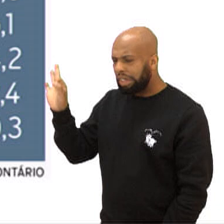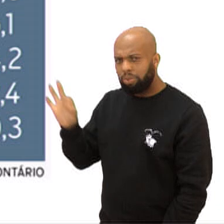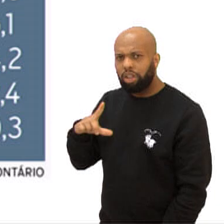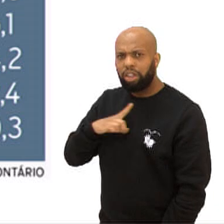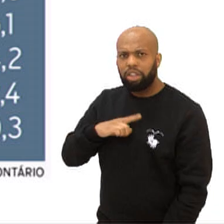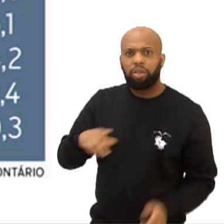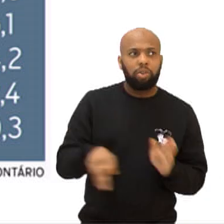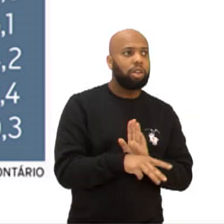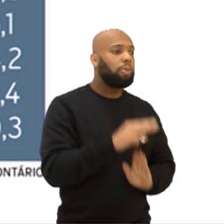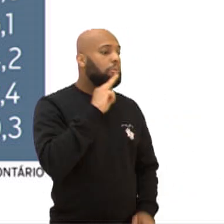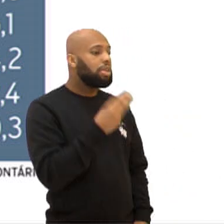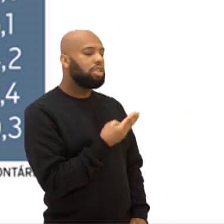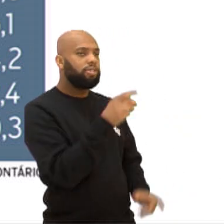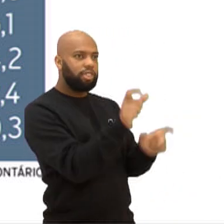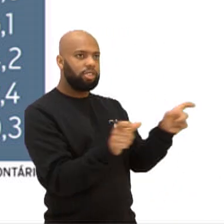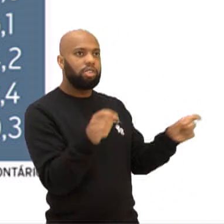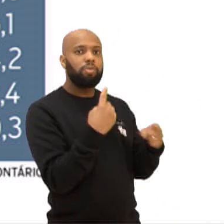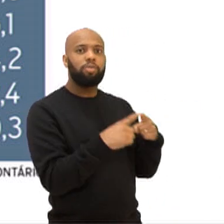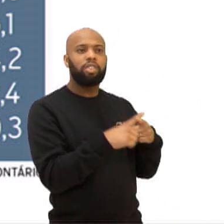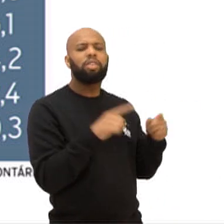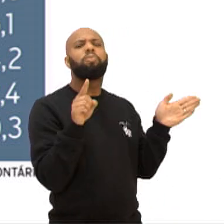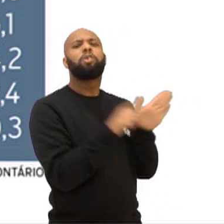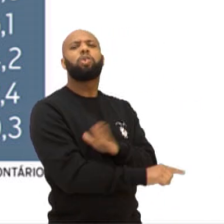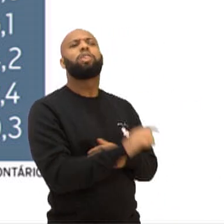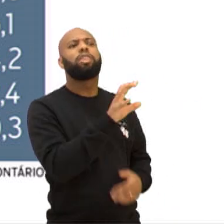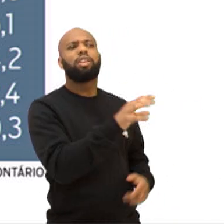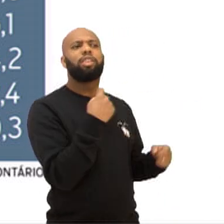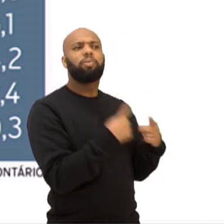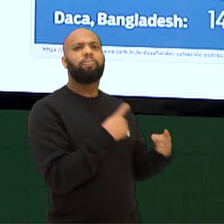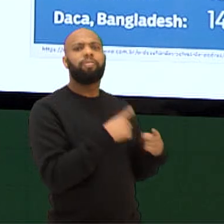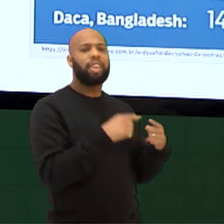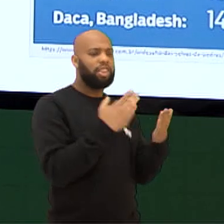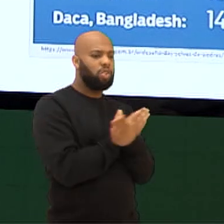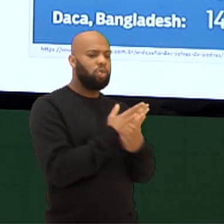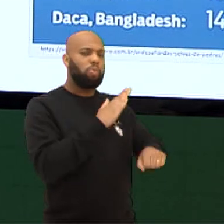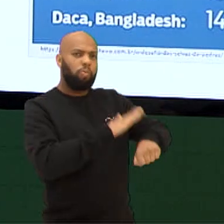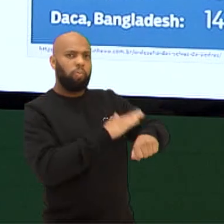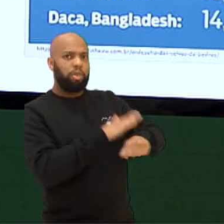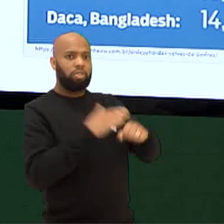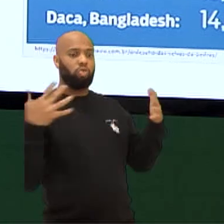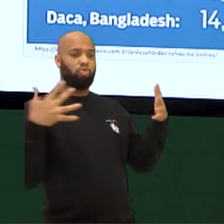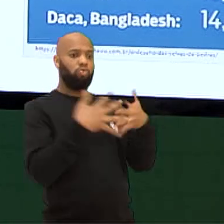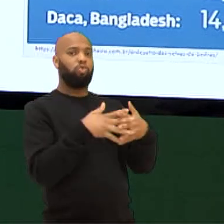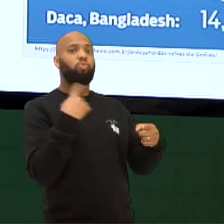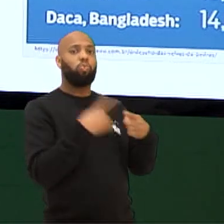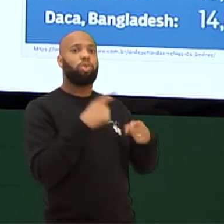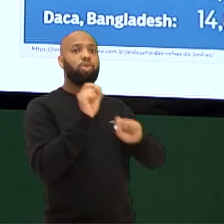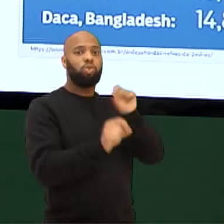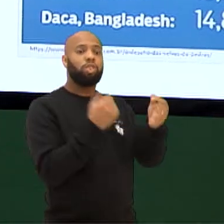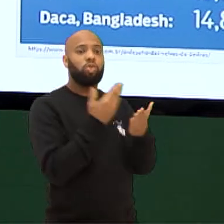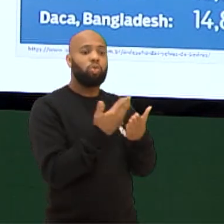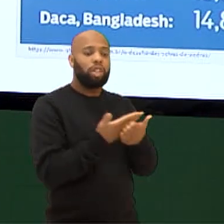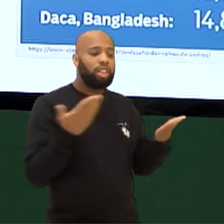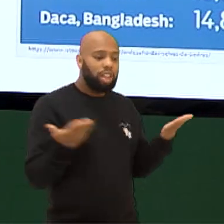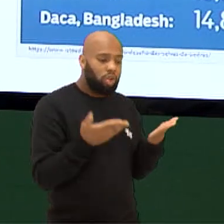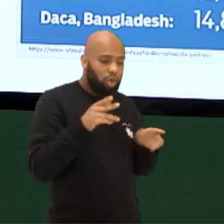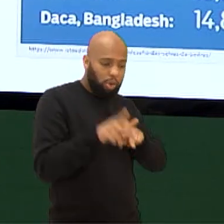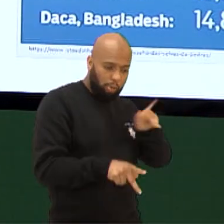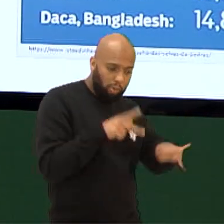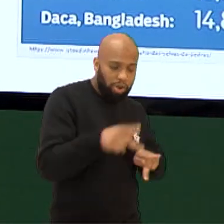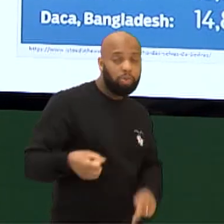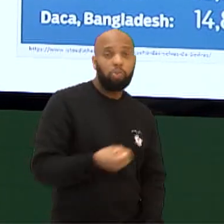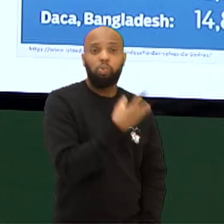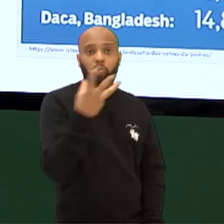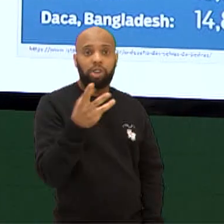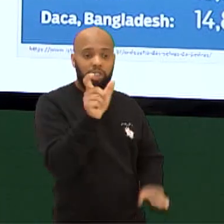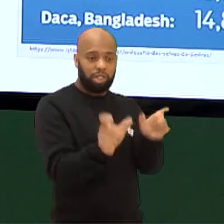de milhões de habitantes. Por que essa pergunta? Porque às vezes a gente confunde, nós estamos falando do que? População, quantidade